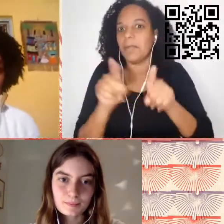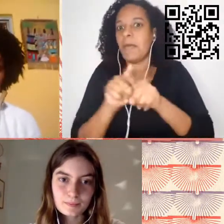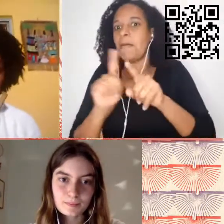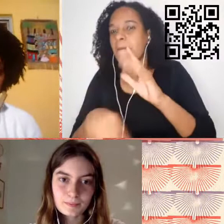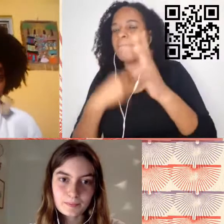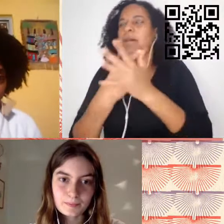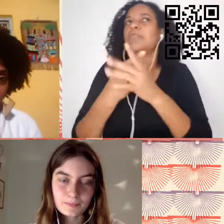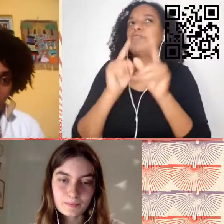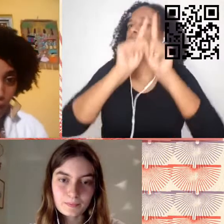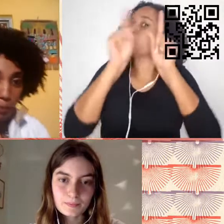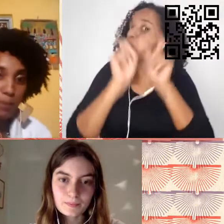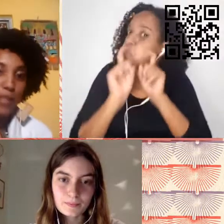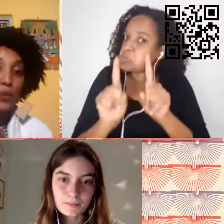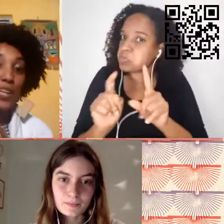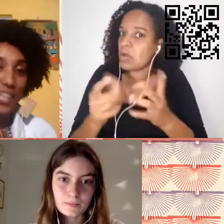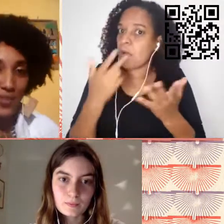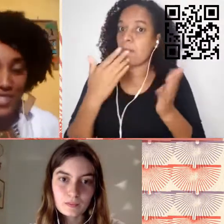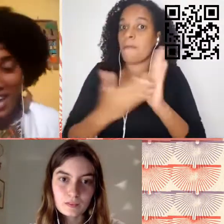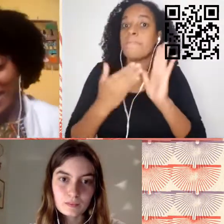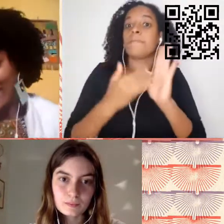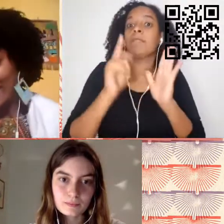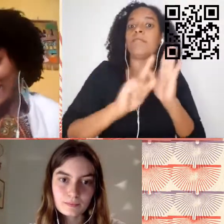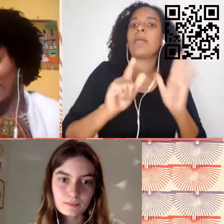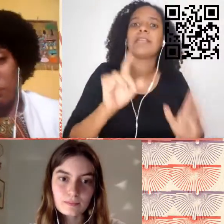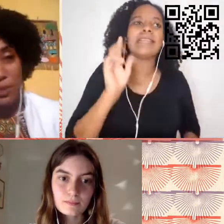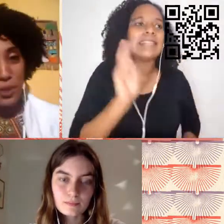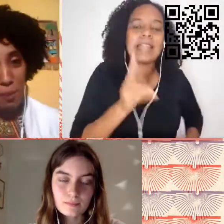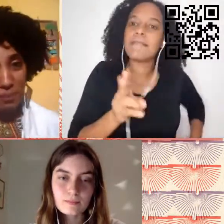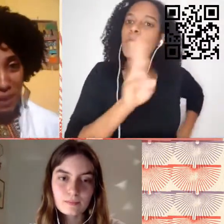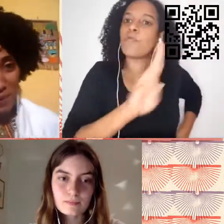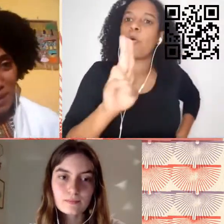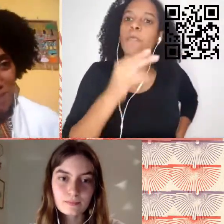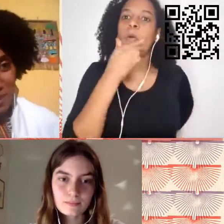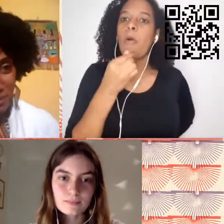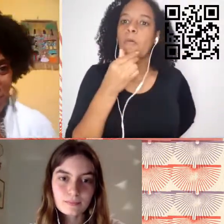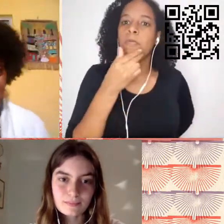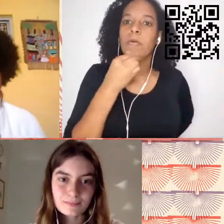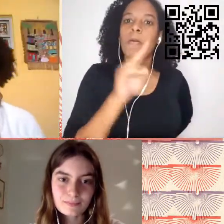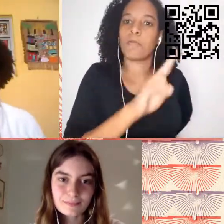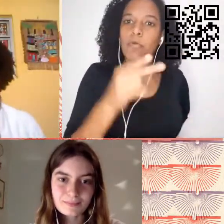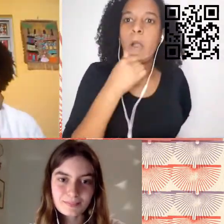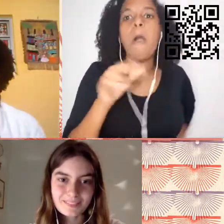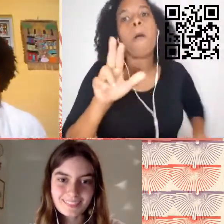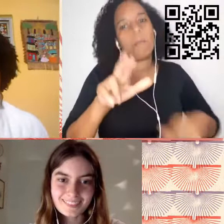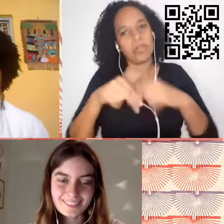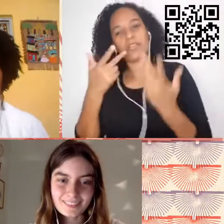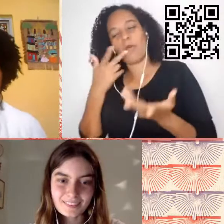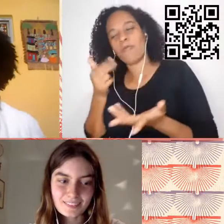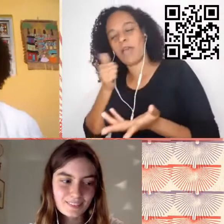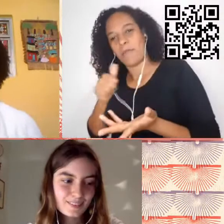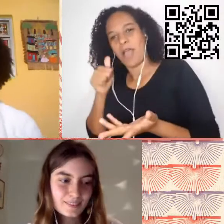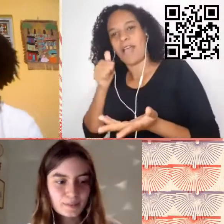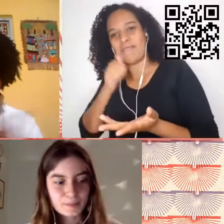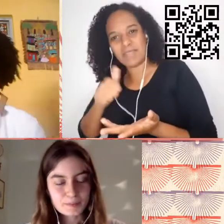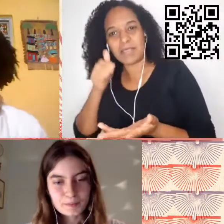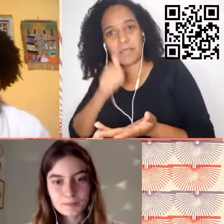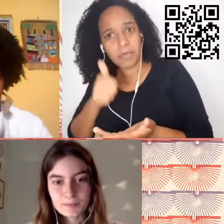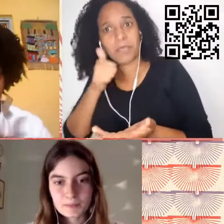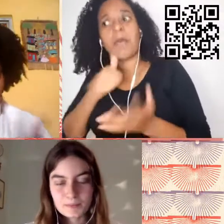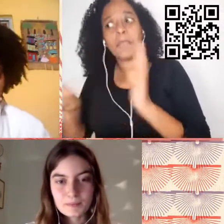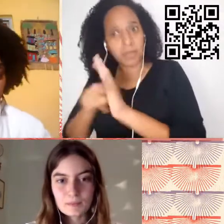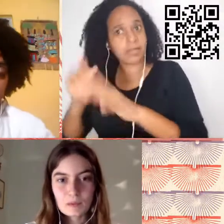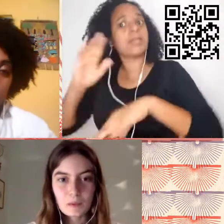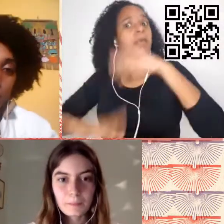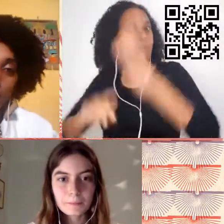gente pensa em literatura, a gente sempre pensa em nomes masculinos, né? Então, por isso que eu optei pelo caminho do feminino, porque essas mulheres estão produzindo e